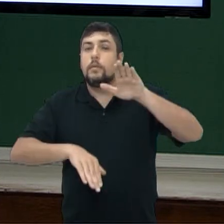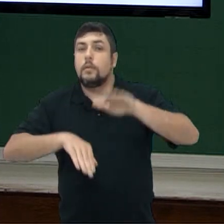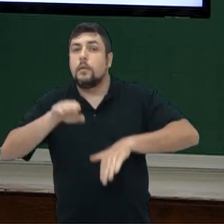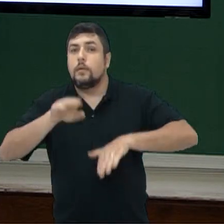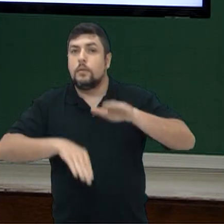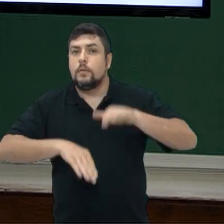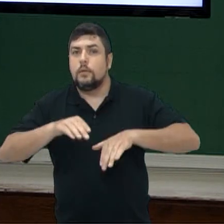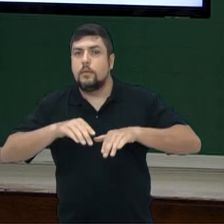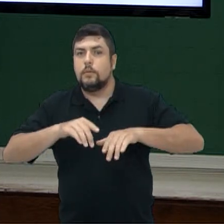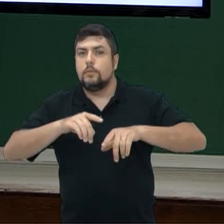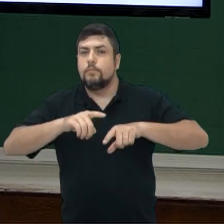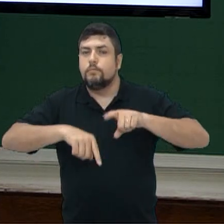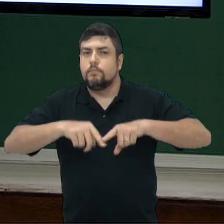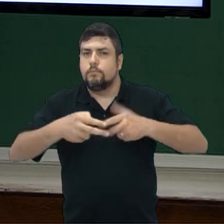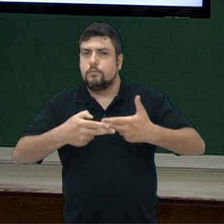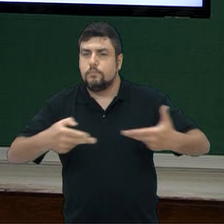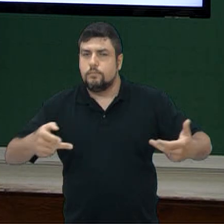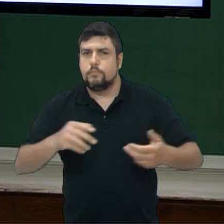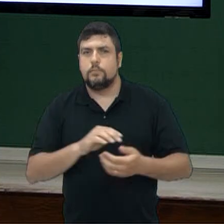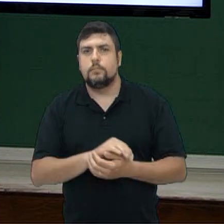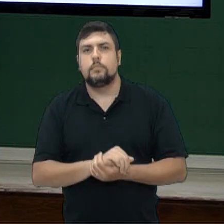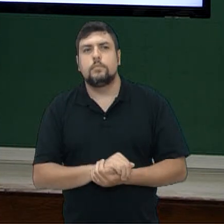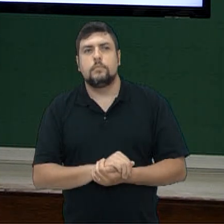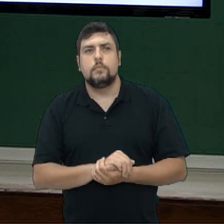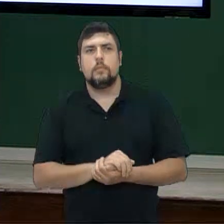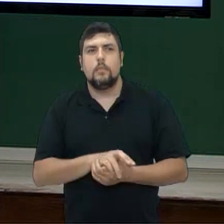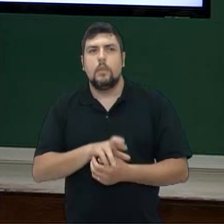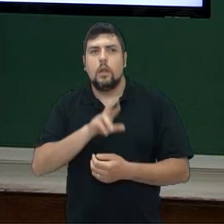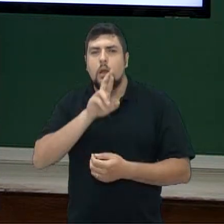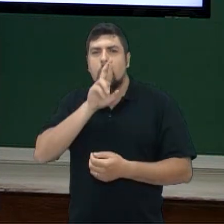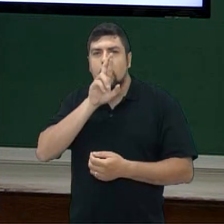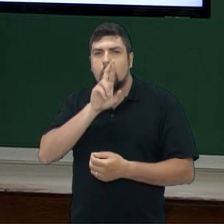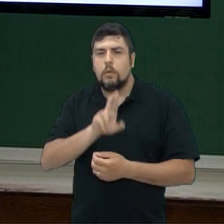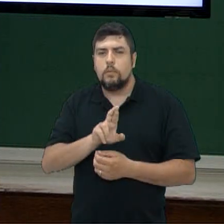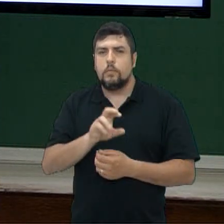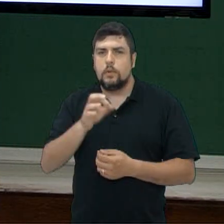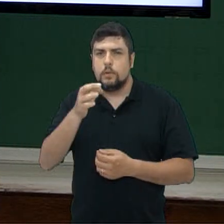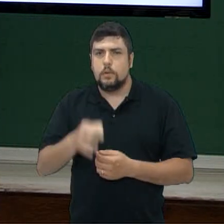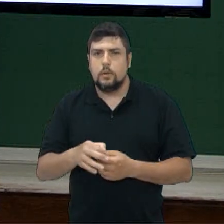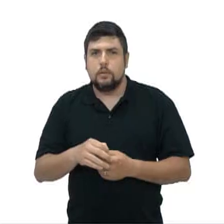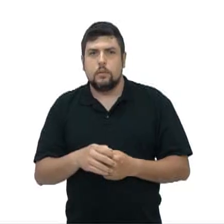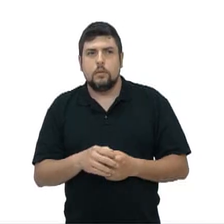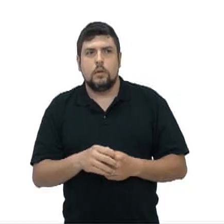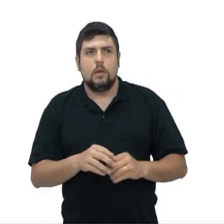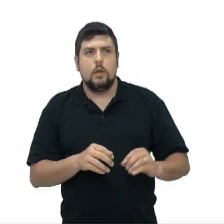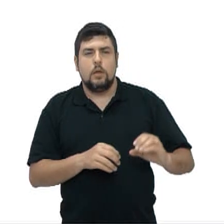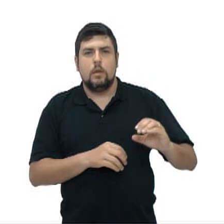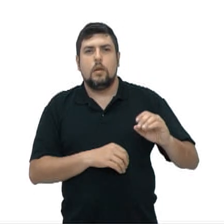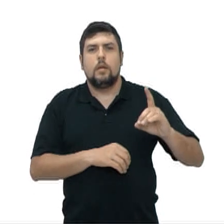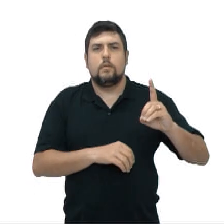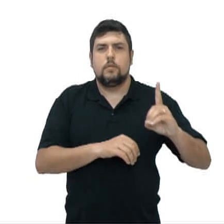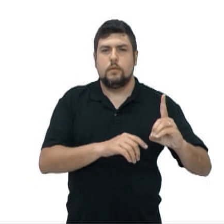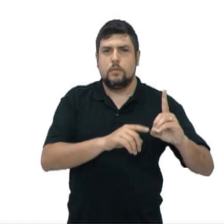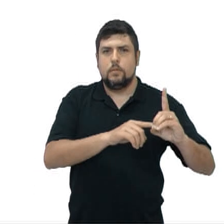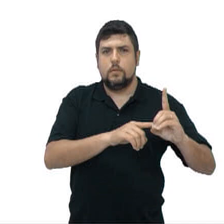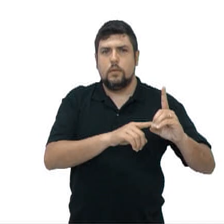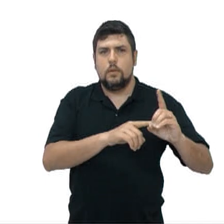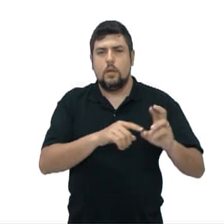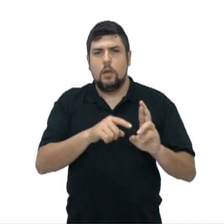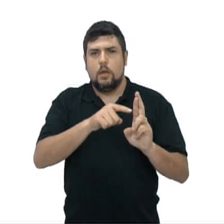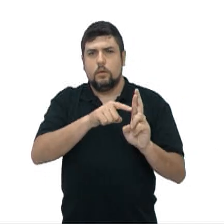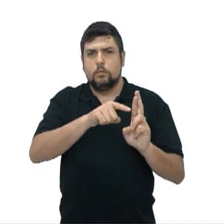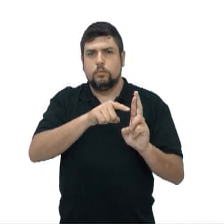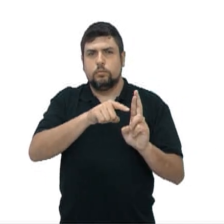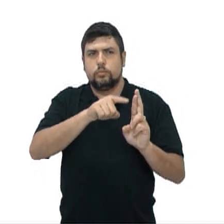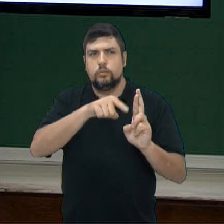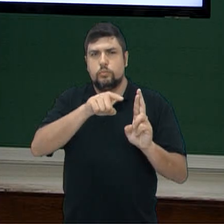cada material. A resposta certa é que, ó, a sua resistência elétrica vai aumentar, né? O comprimento